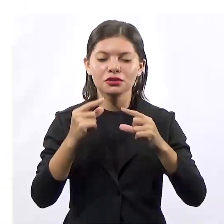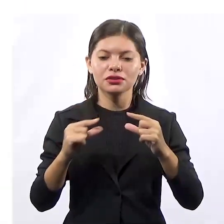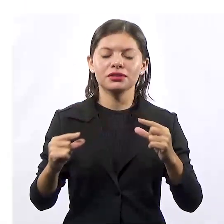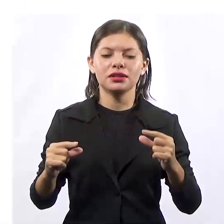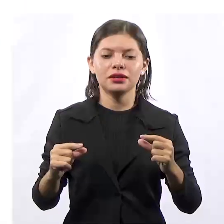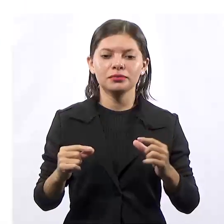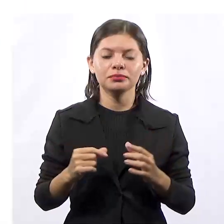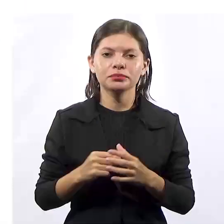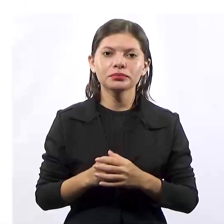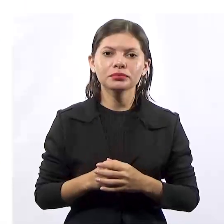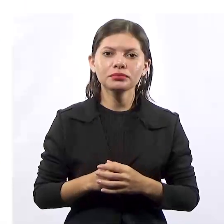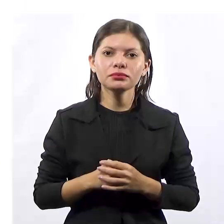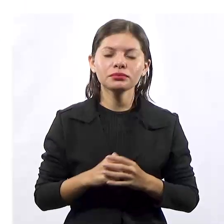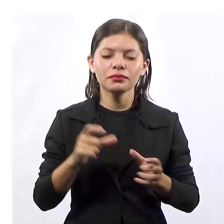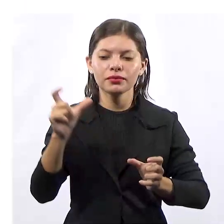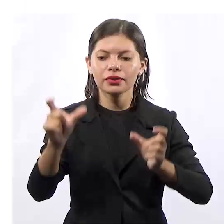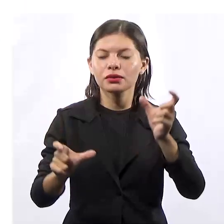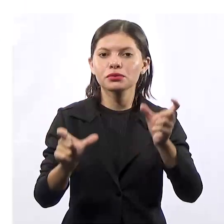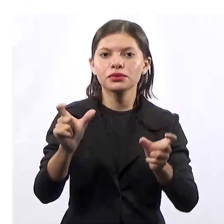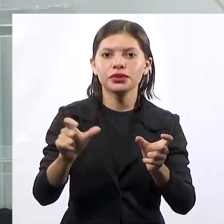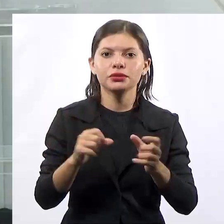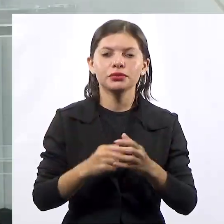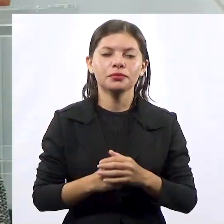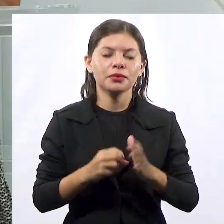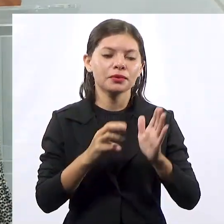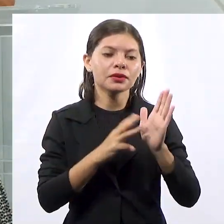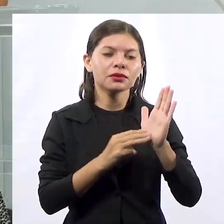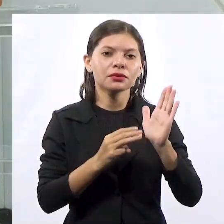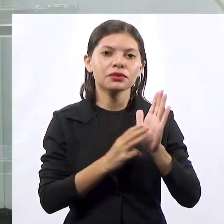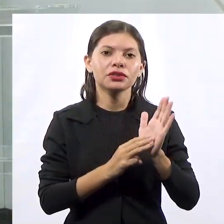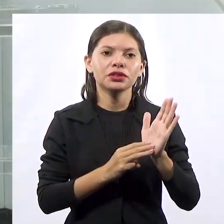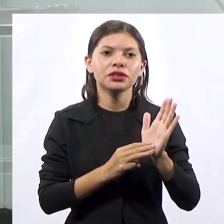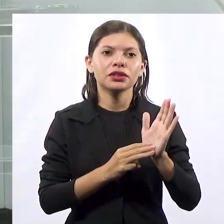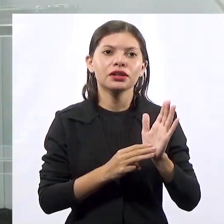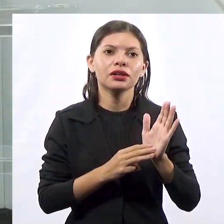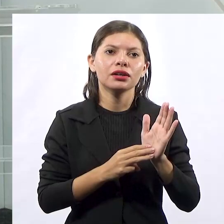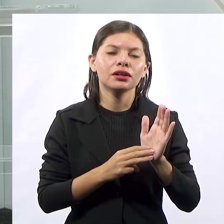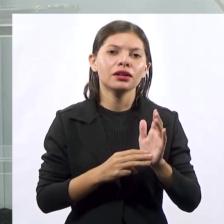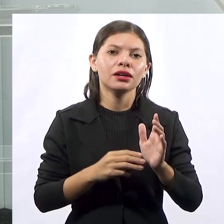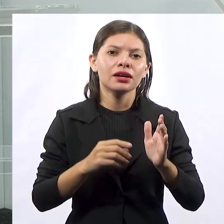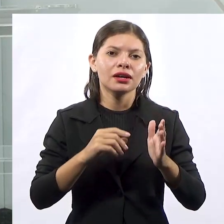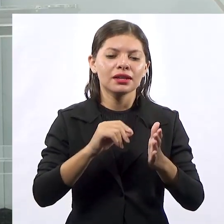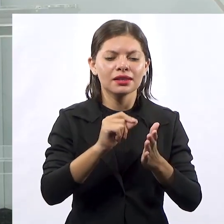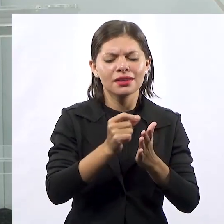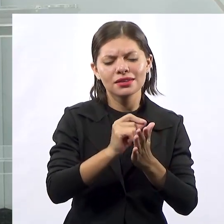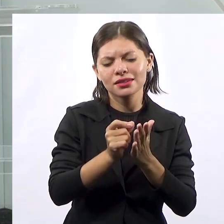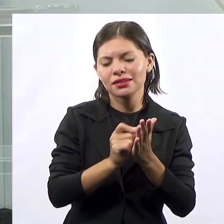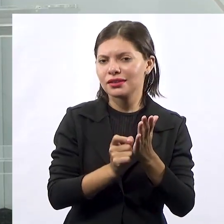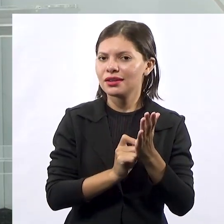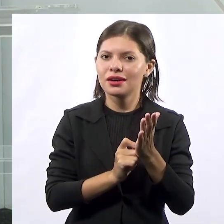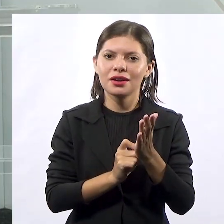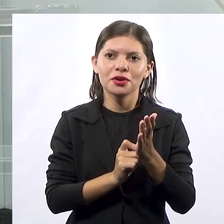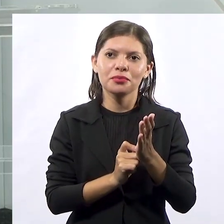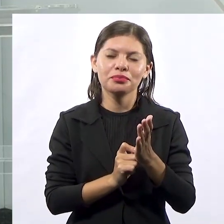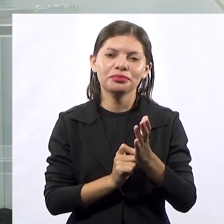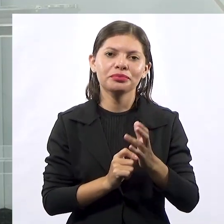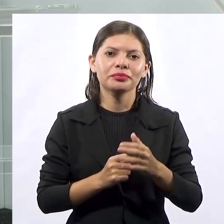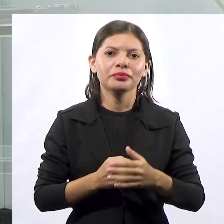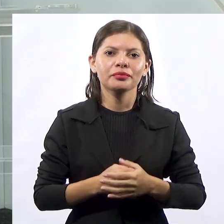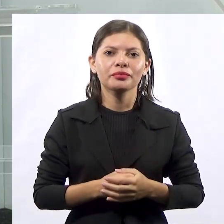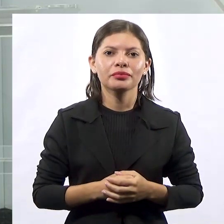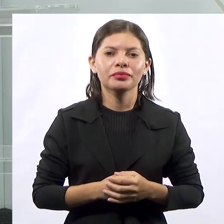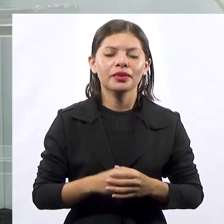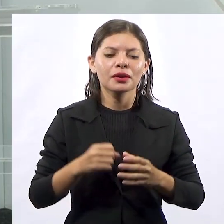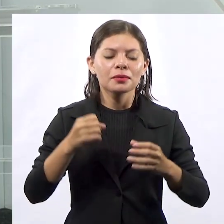enunciados proferidos pelos sujeitos. Então, a metodologia, vocês vão fazer um desenho, como se fosse um desenho daquilo que